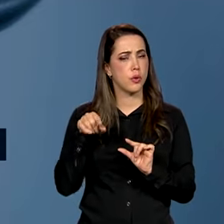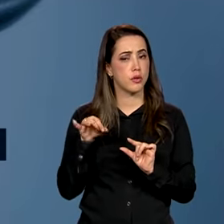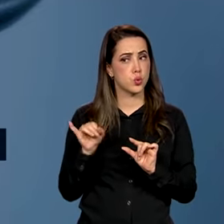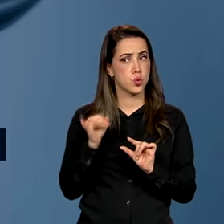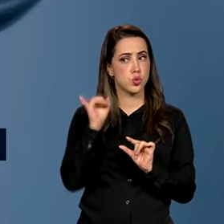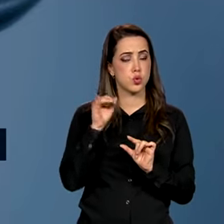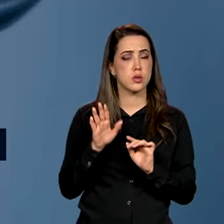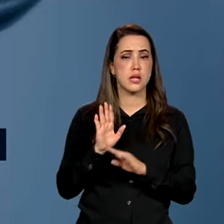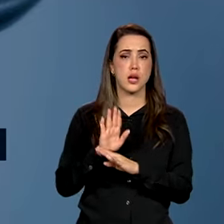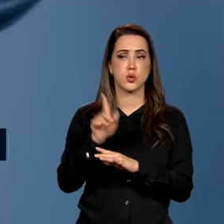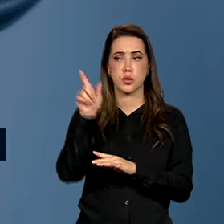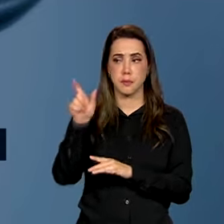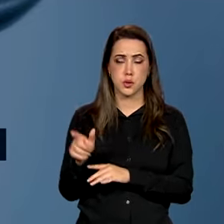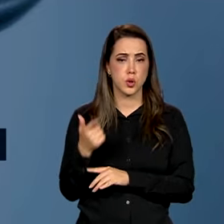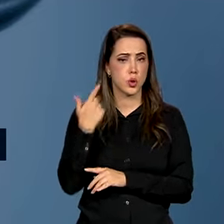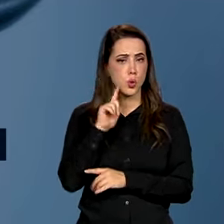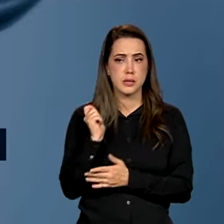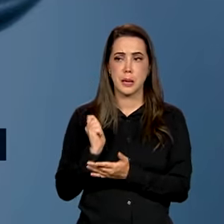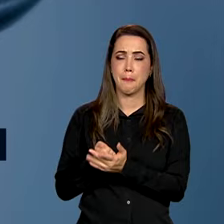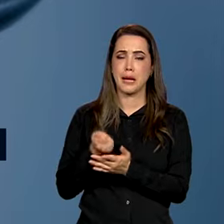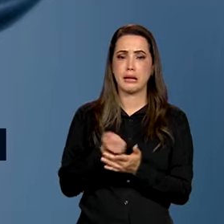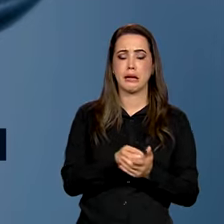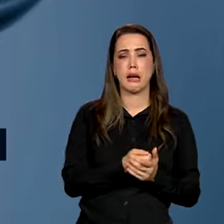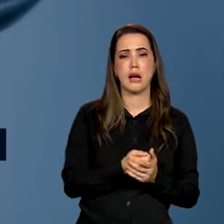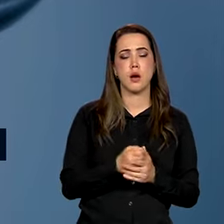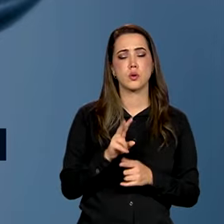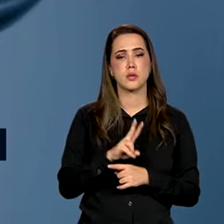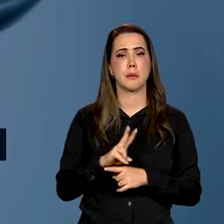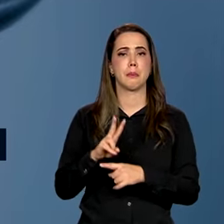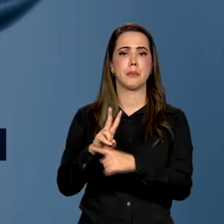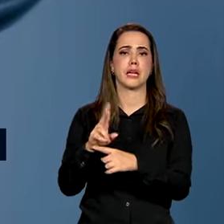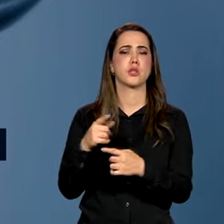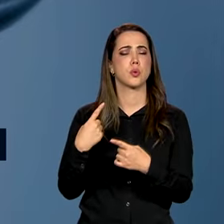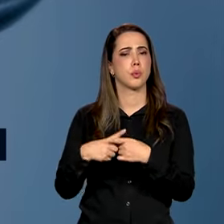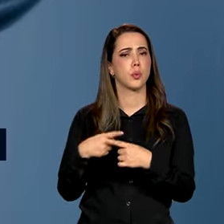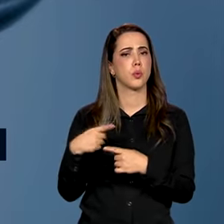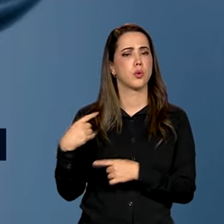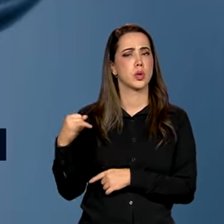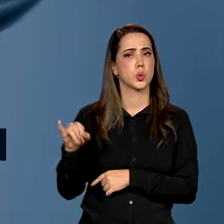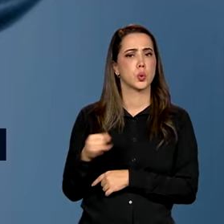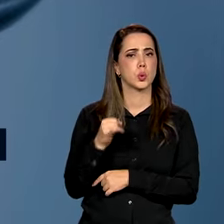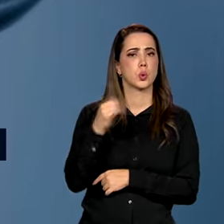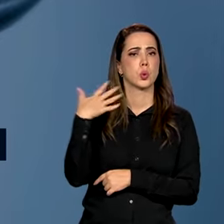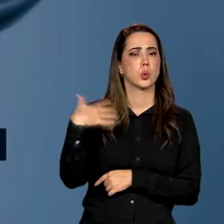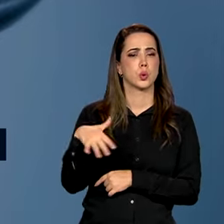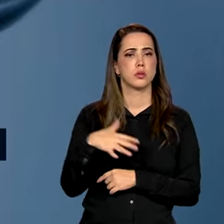Iracema que não consegue quitar os empréstimos anteriores por causa dos juros